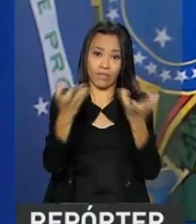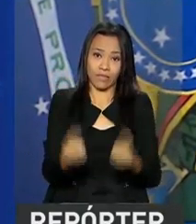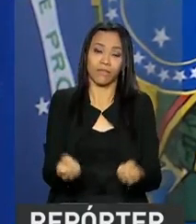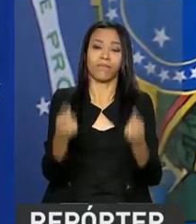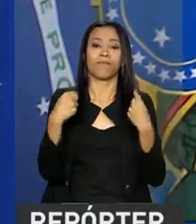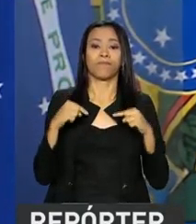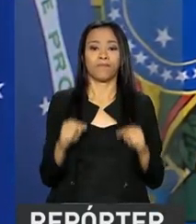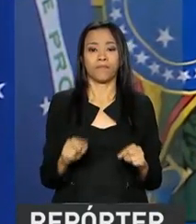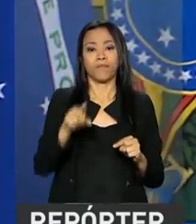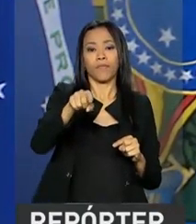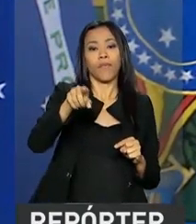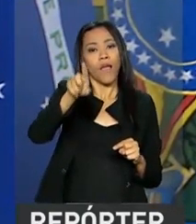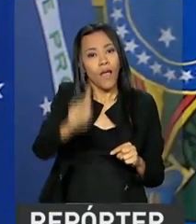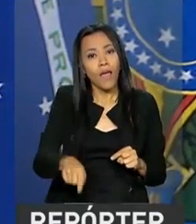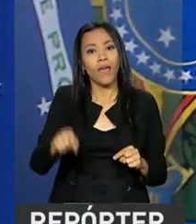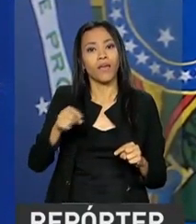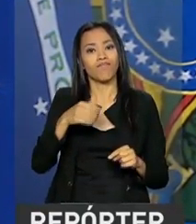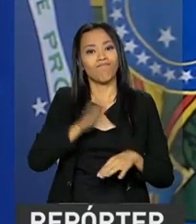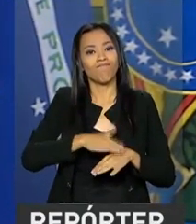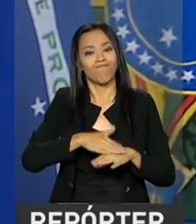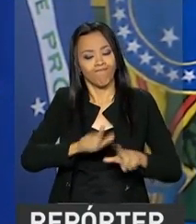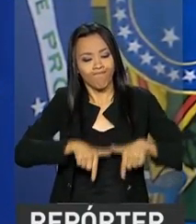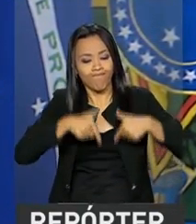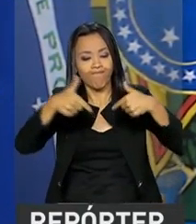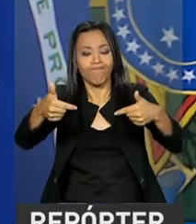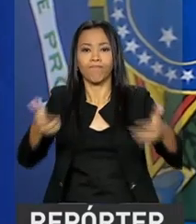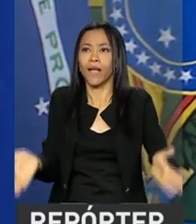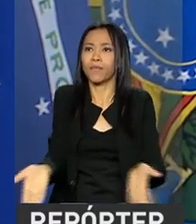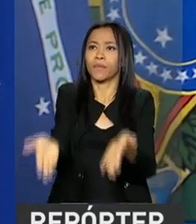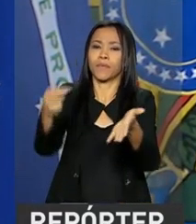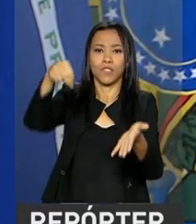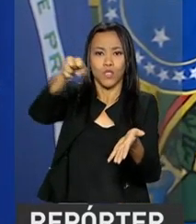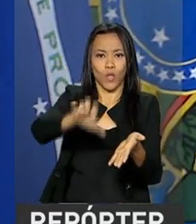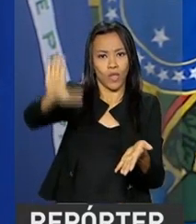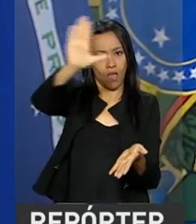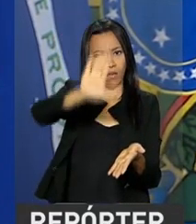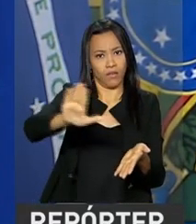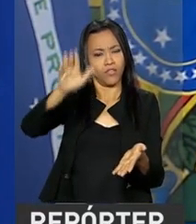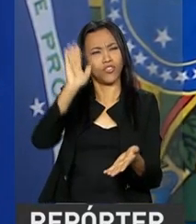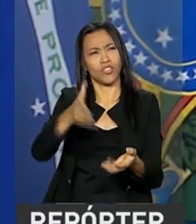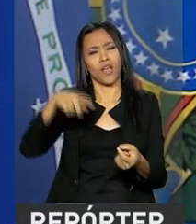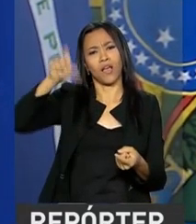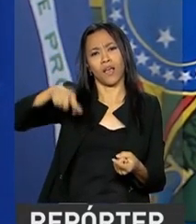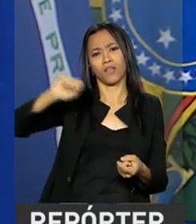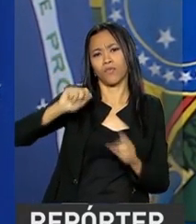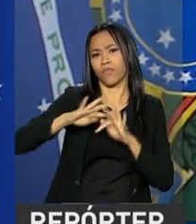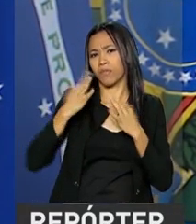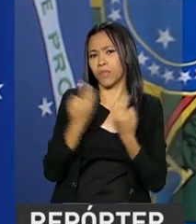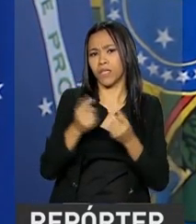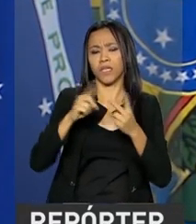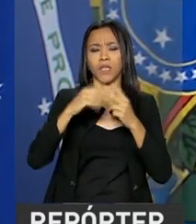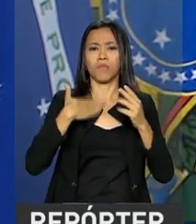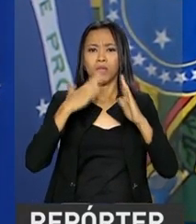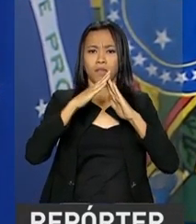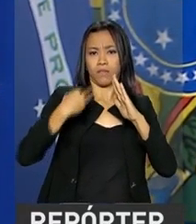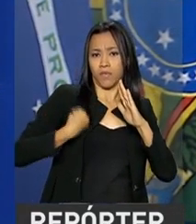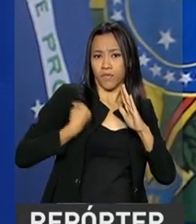impulsionar tudo aquilo que diz respeito ao Nordeste, como já fizemos com Bolsa Família, com Minha Casa Minha Vida.